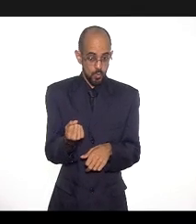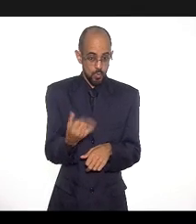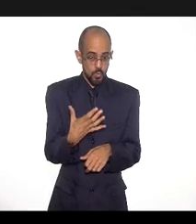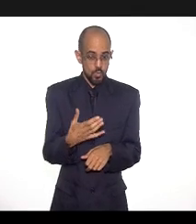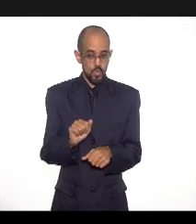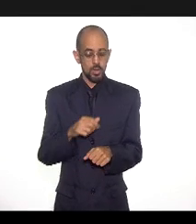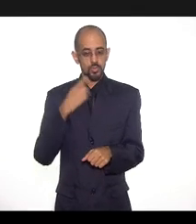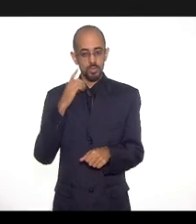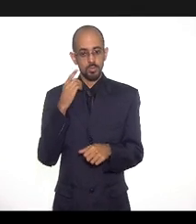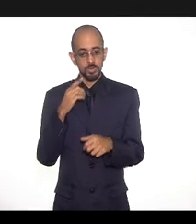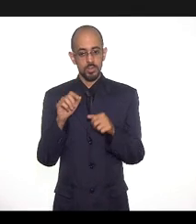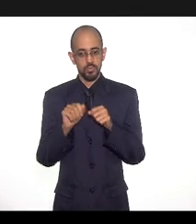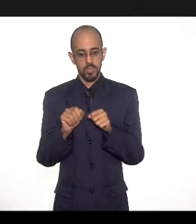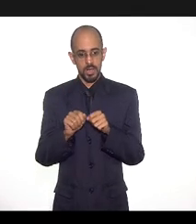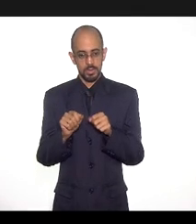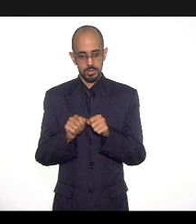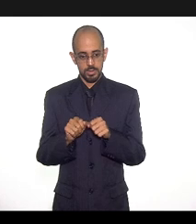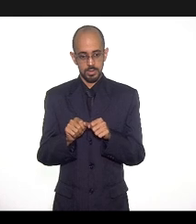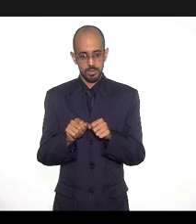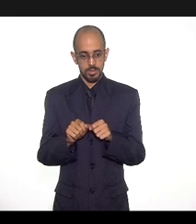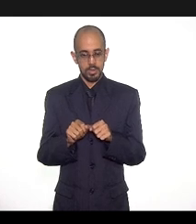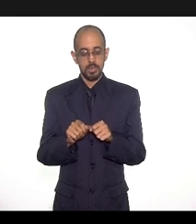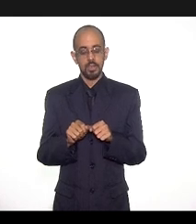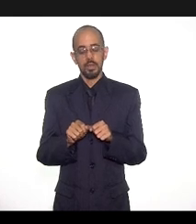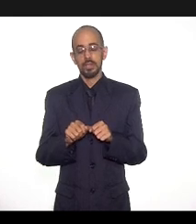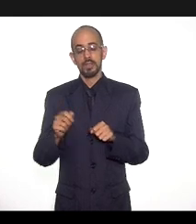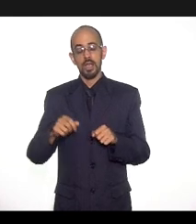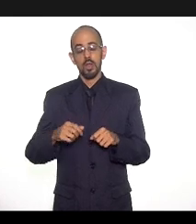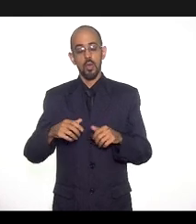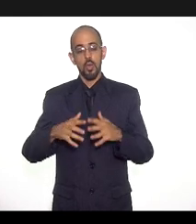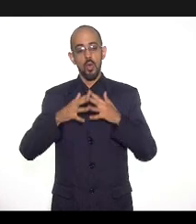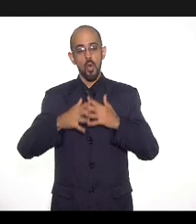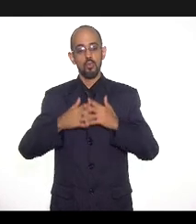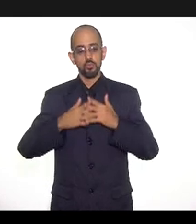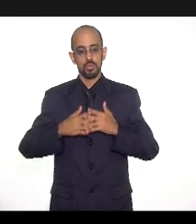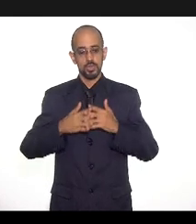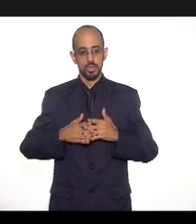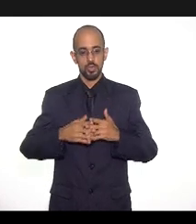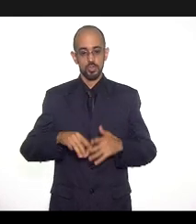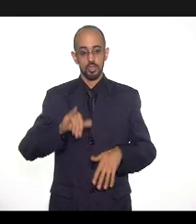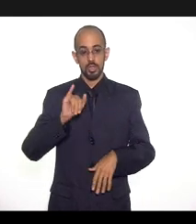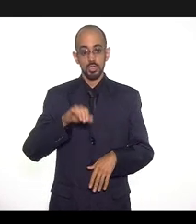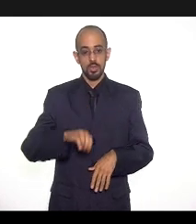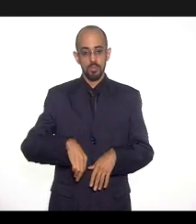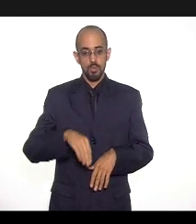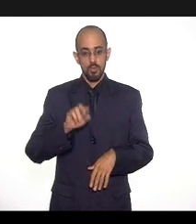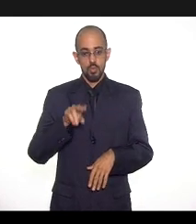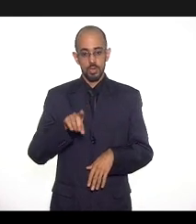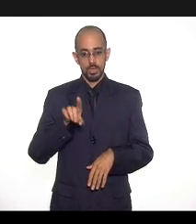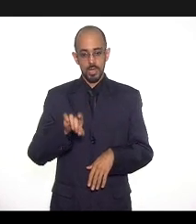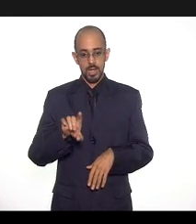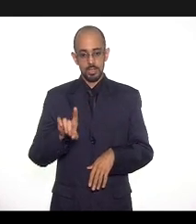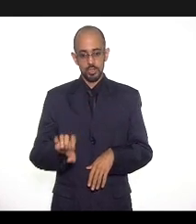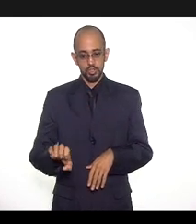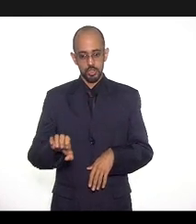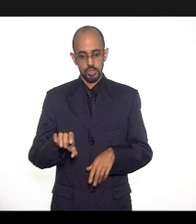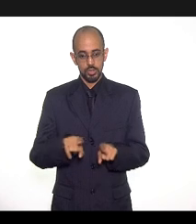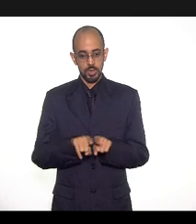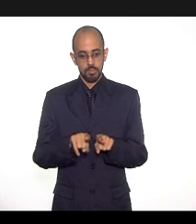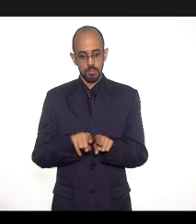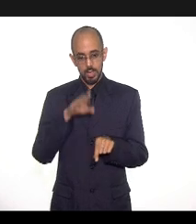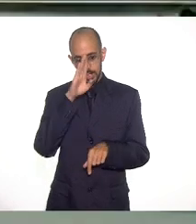fácil, fazem essa louca confusão entre imunidade e isenção. Então, eu